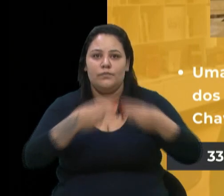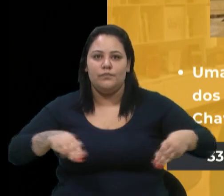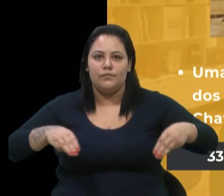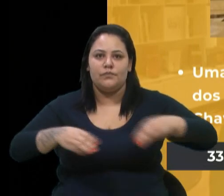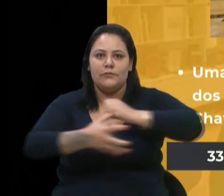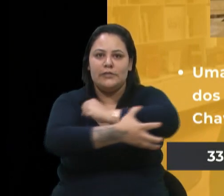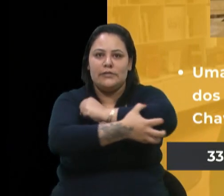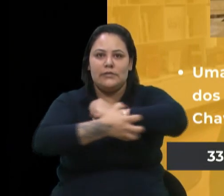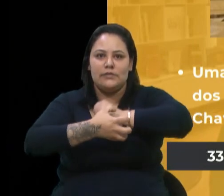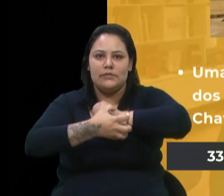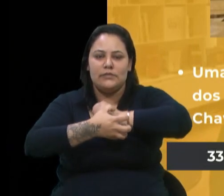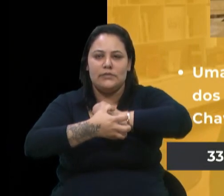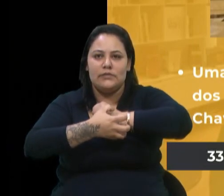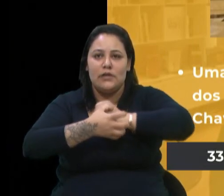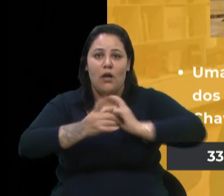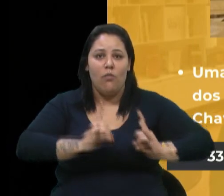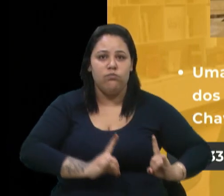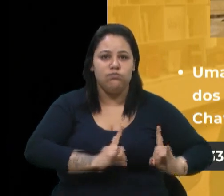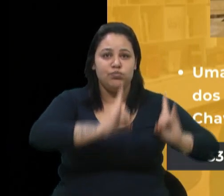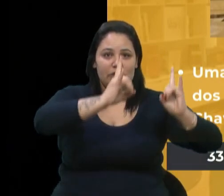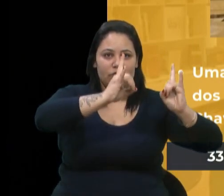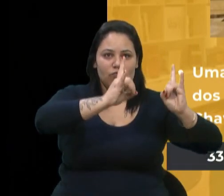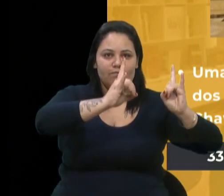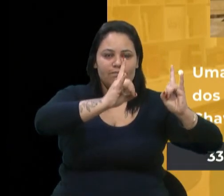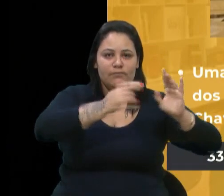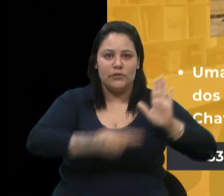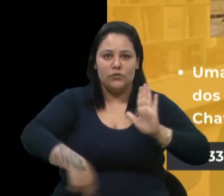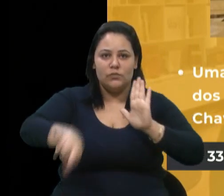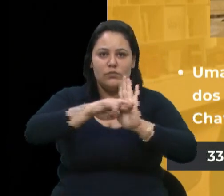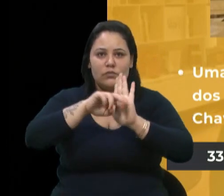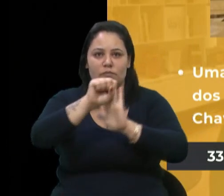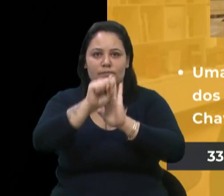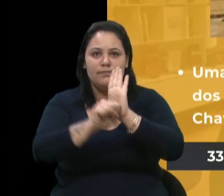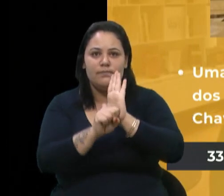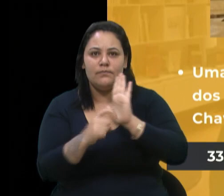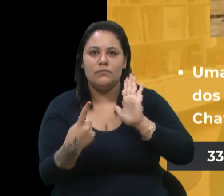É um prédio recuperado do século XVIII,